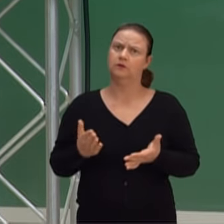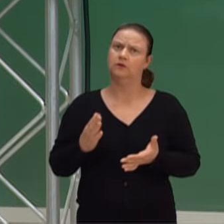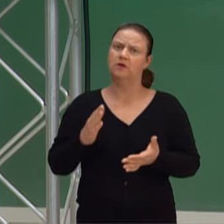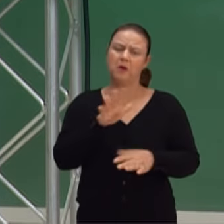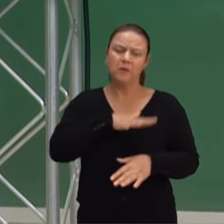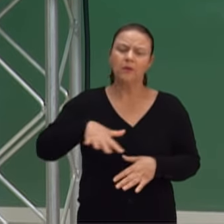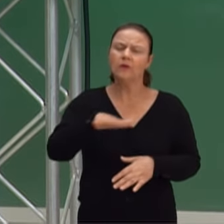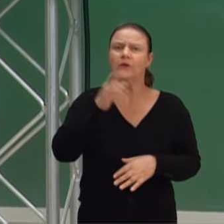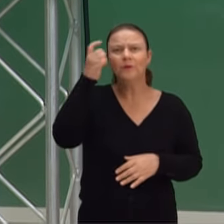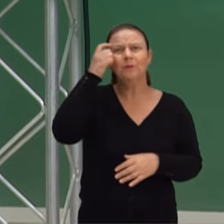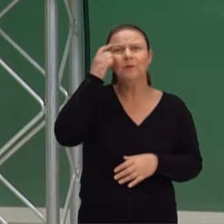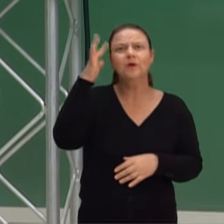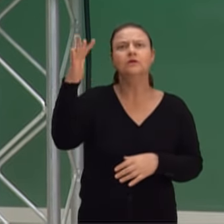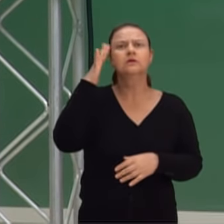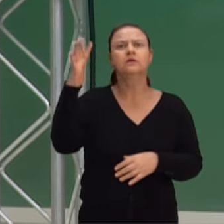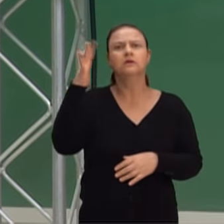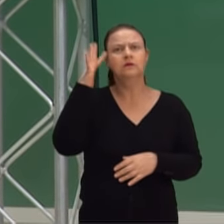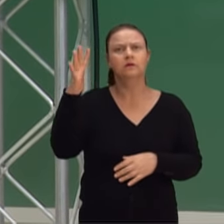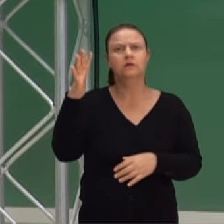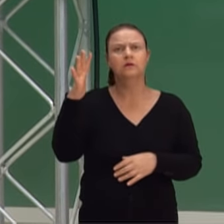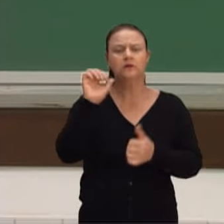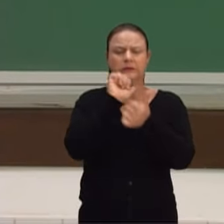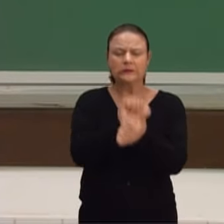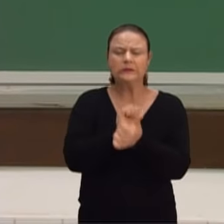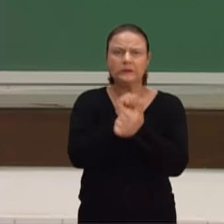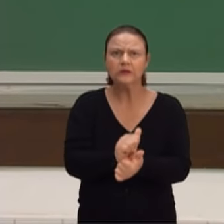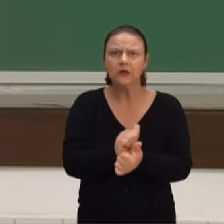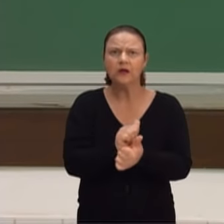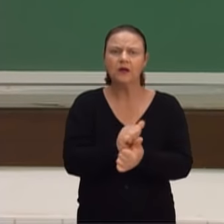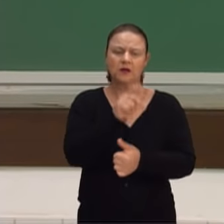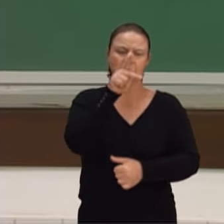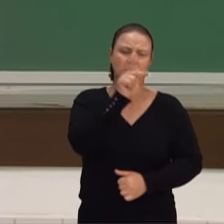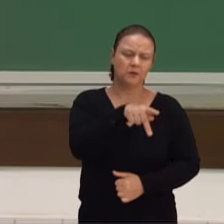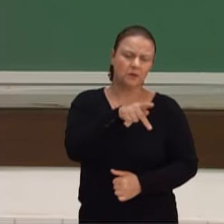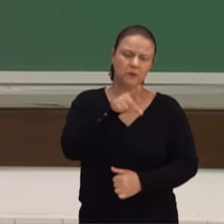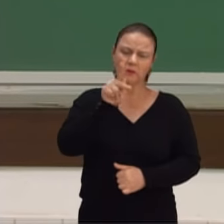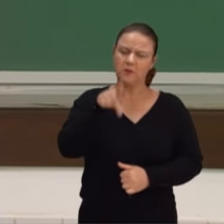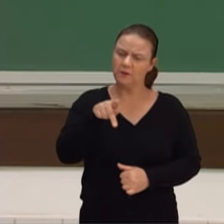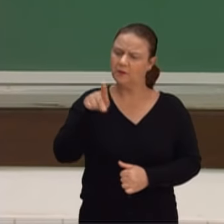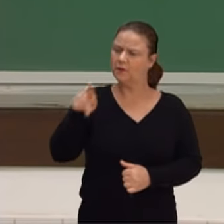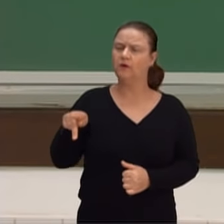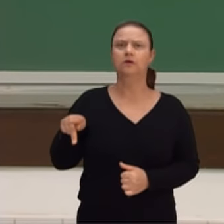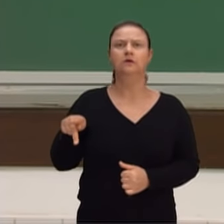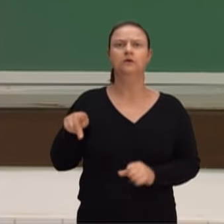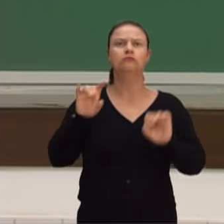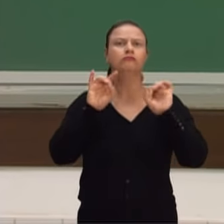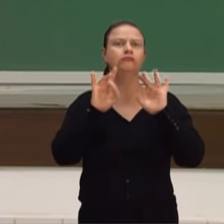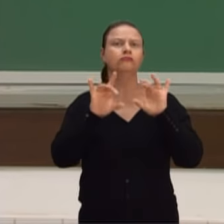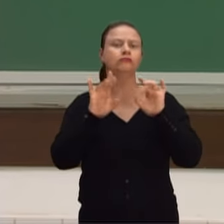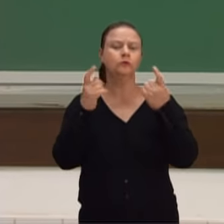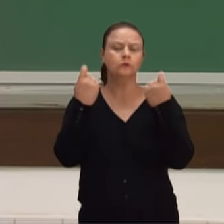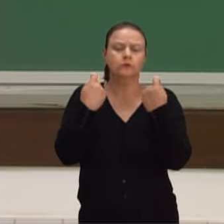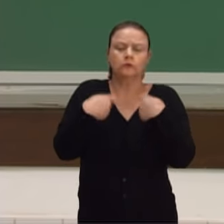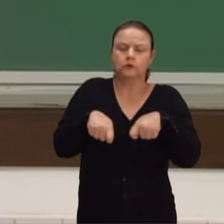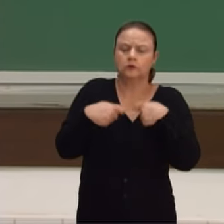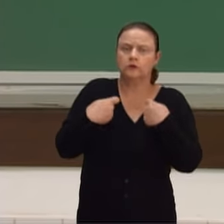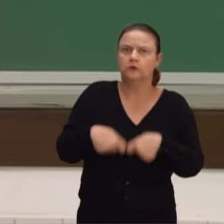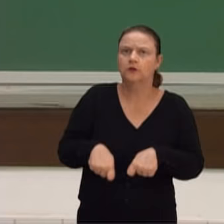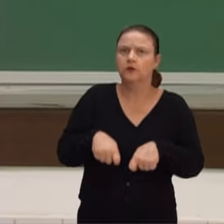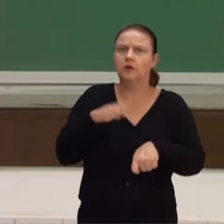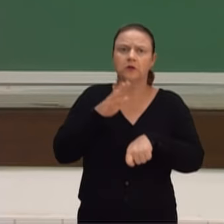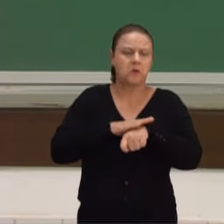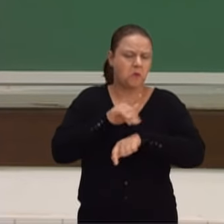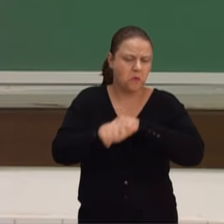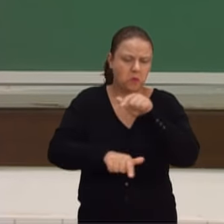de escravos seguia no Brasil. Pau, pano e pão, dando simplesmente o necessário para ele poder trabalhar